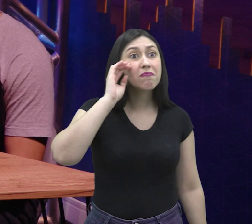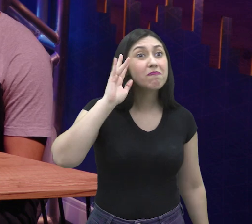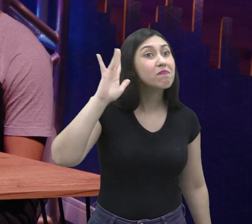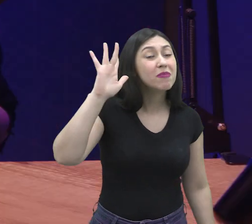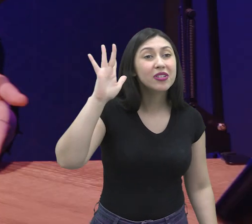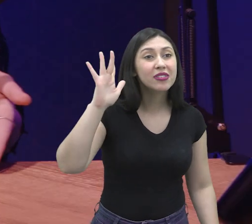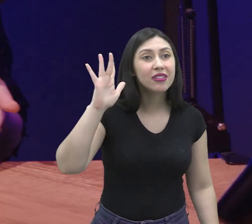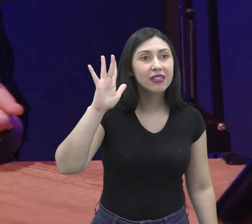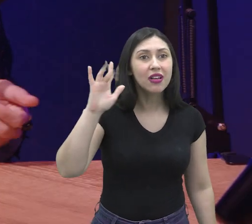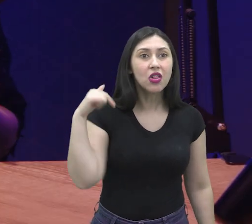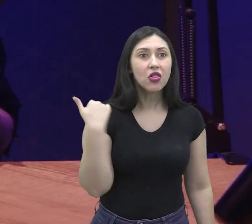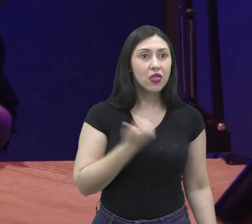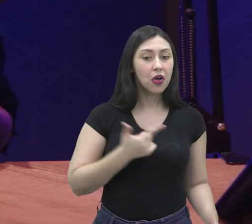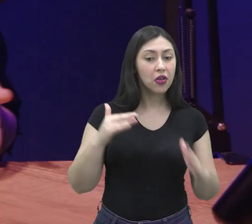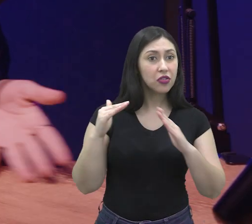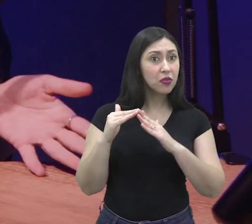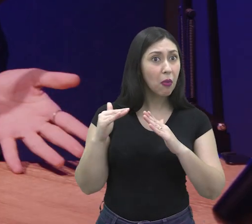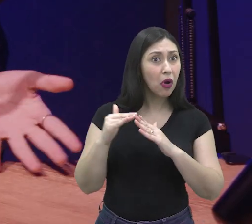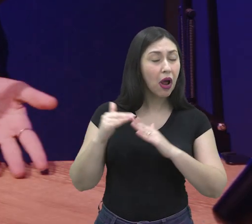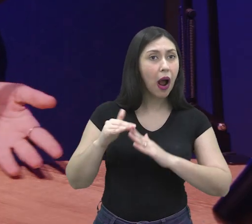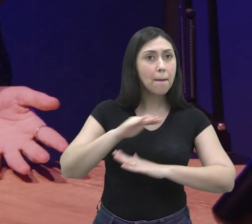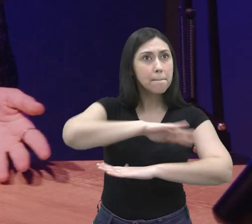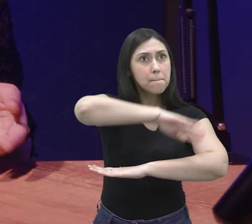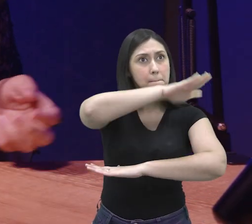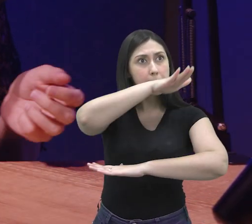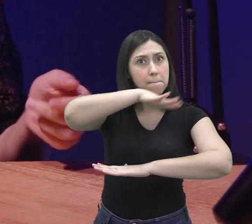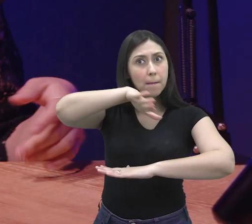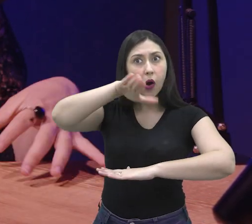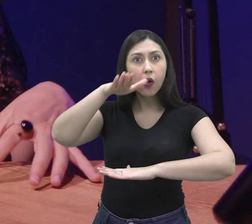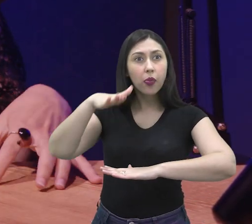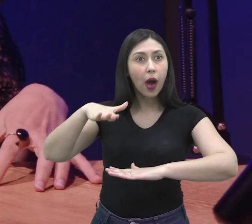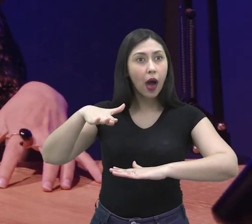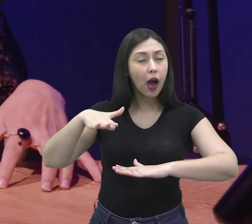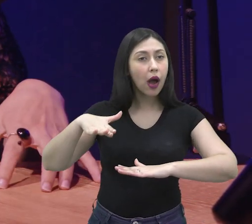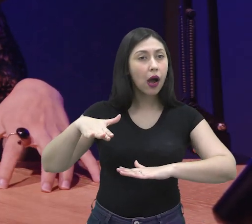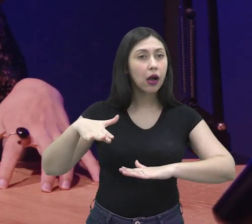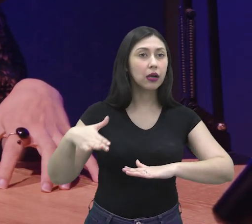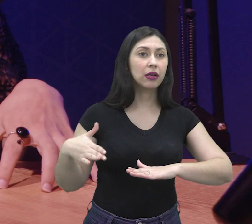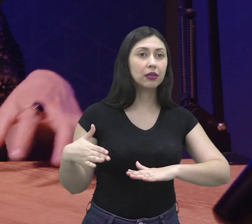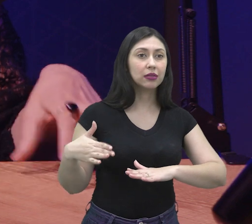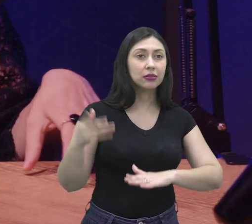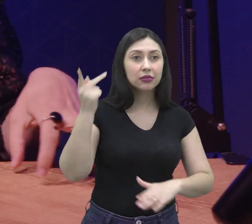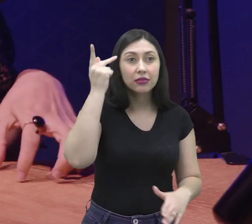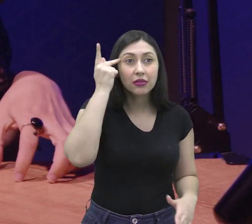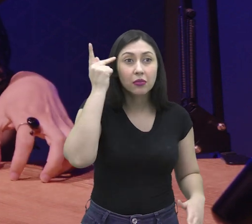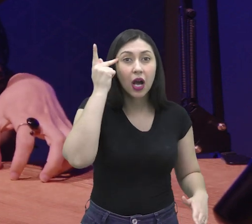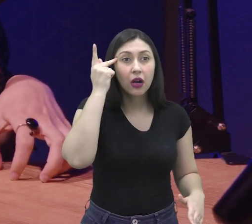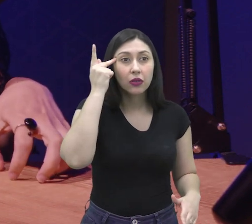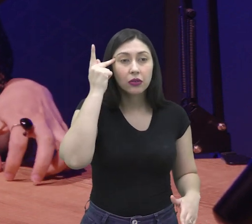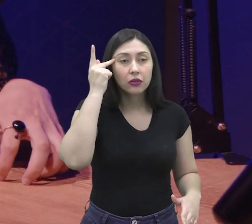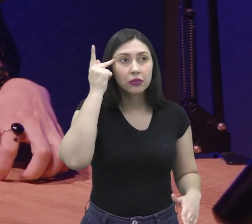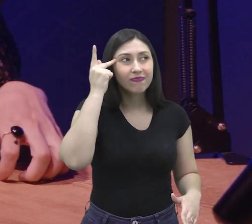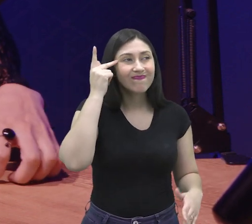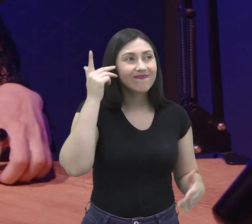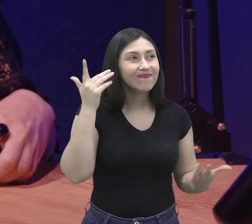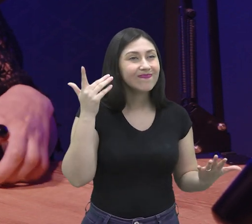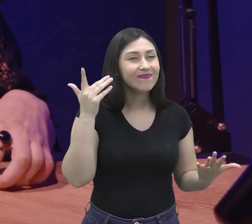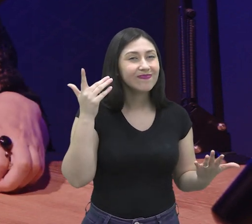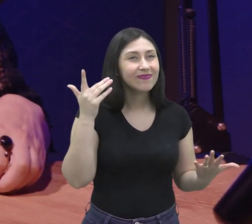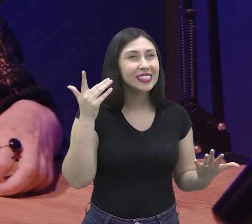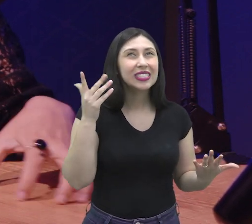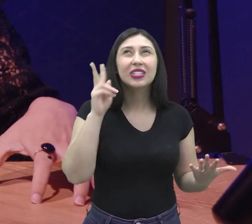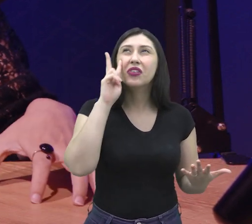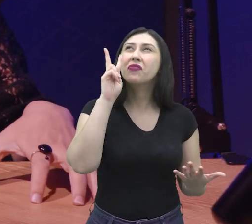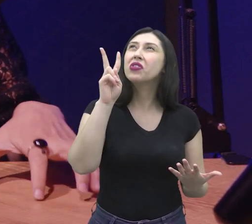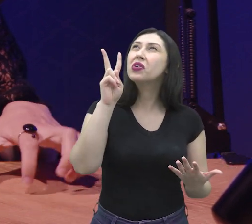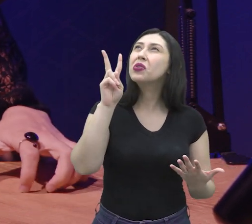São Paulo, né, numa região de montanha. Se a gente que estava longe, né, não estava